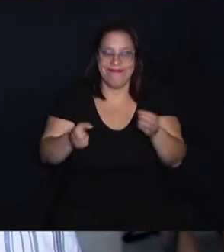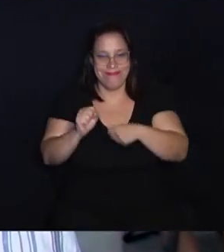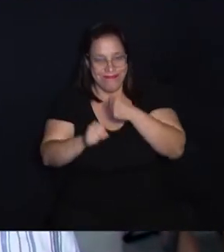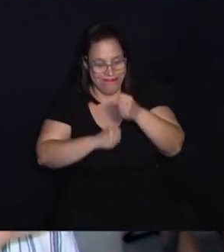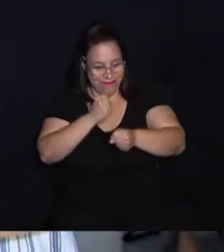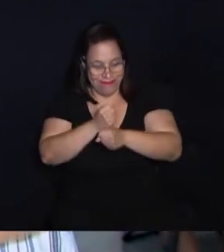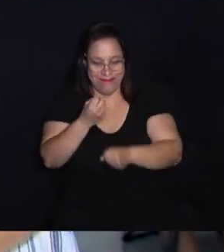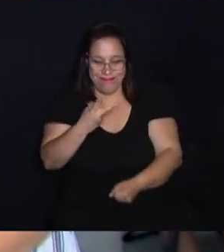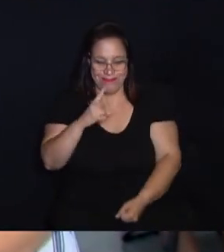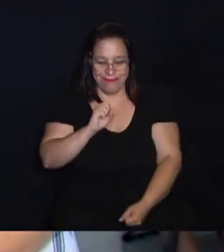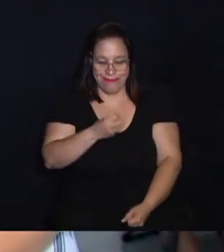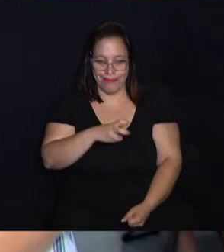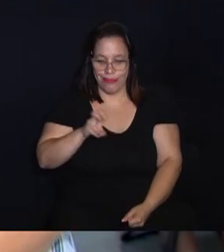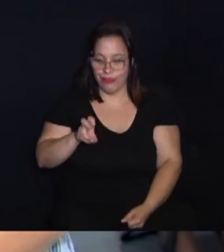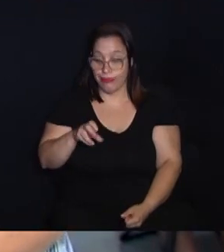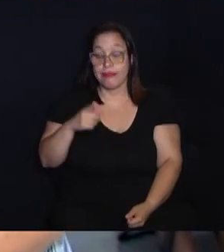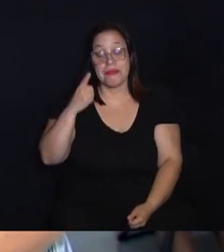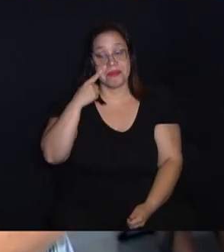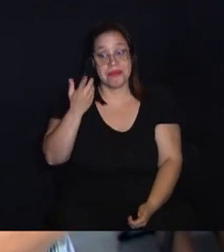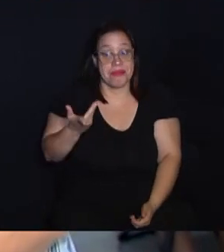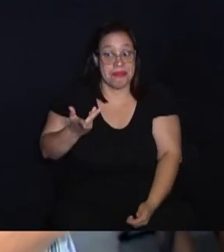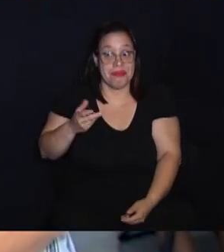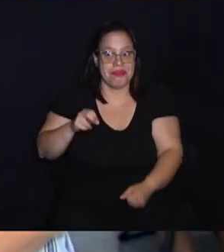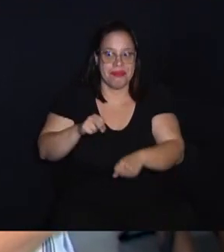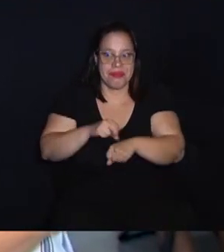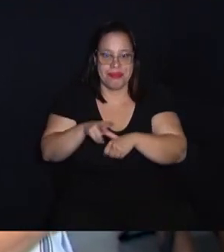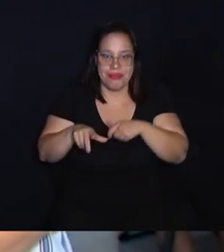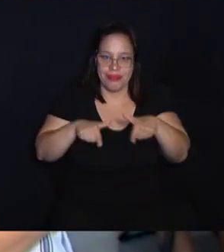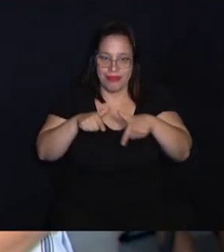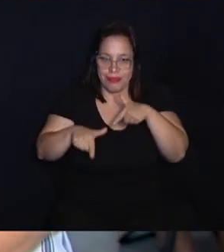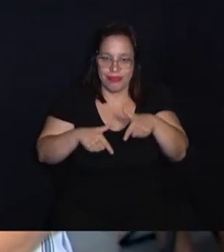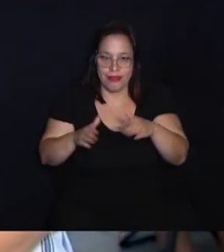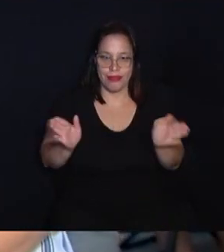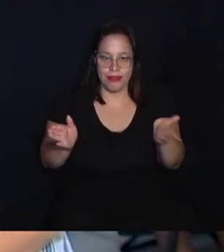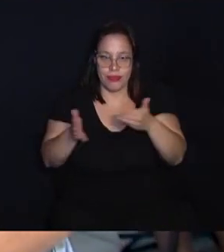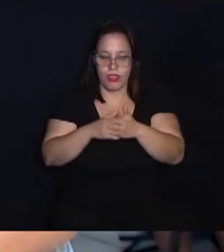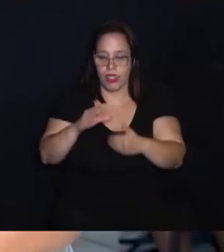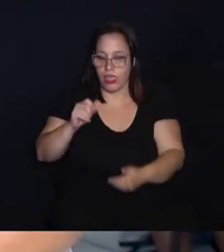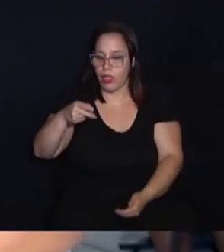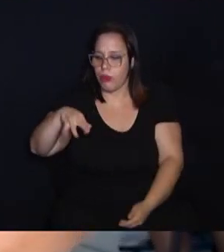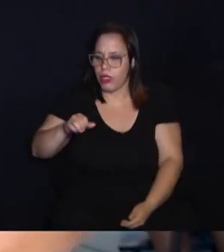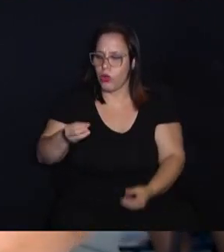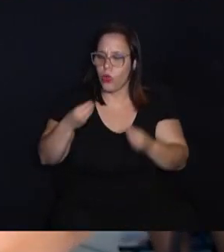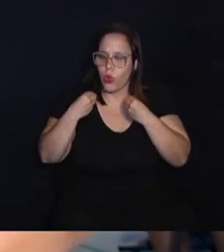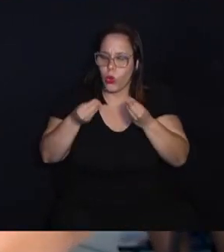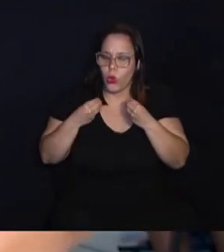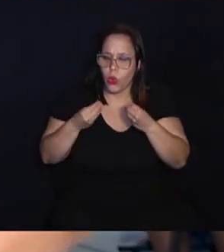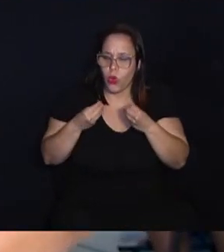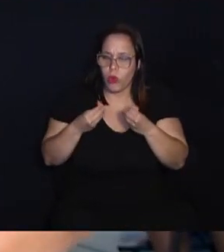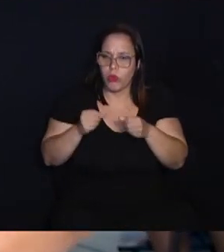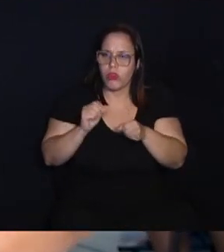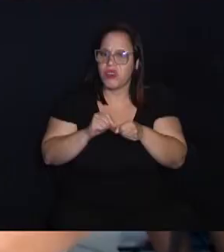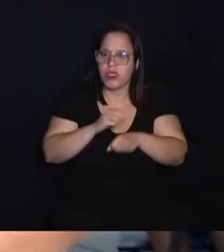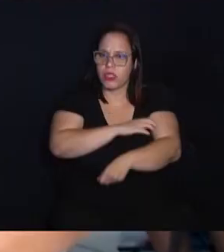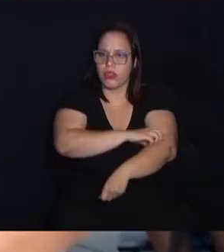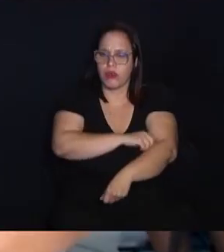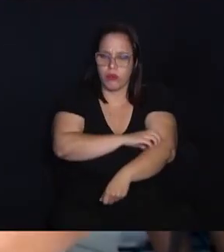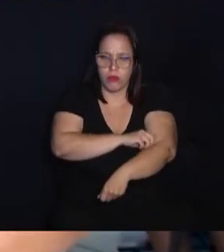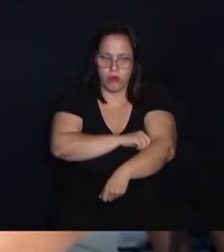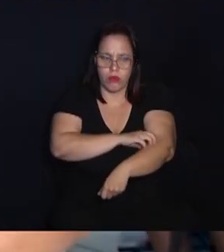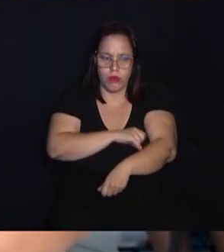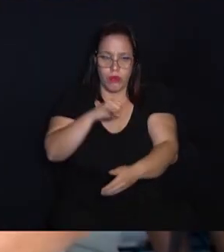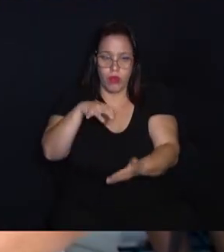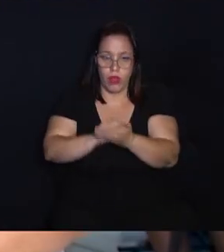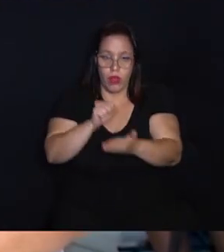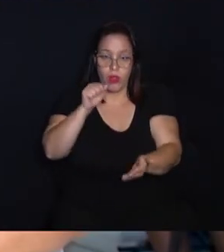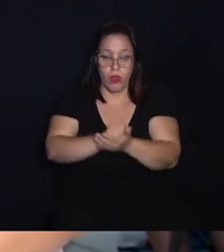de 2025 no mercado de trabalho. Para a gente fechar, Camila, como que as pessoas devem fazer aí as inscrições, né? Pode